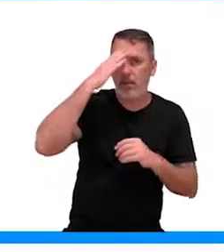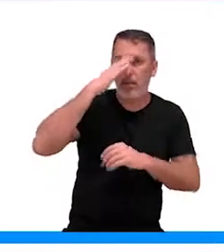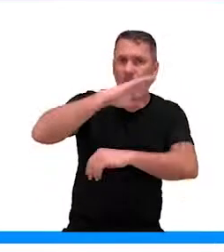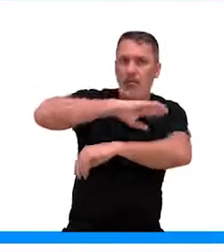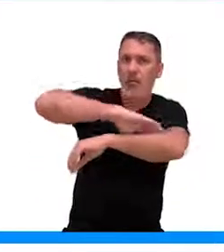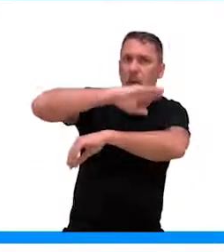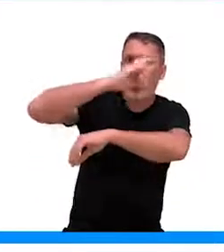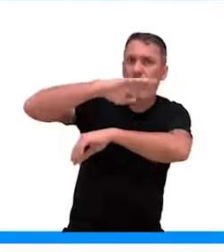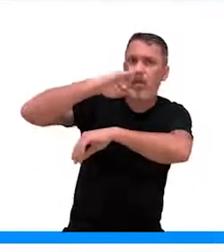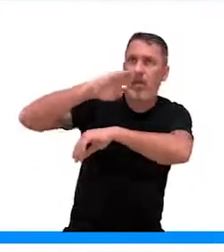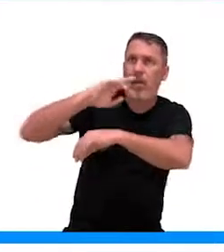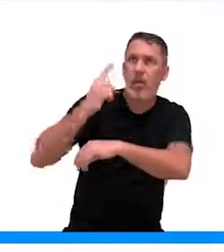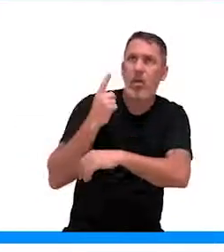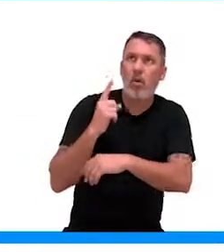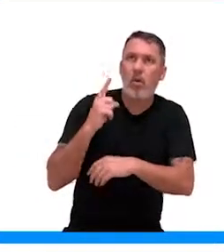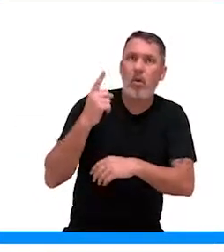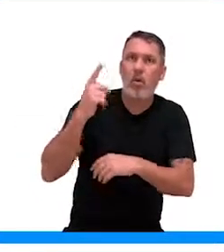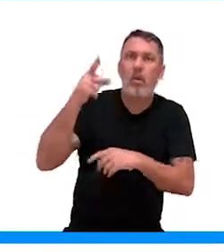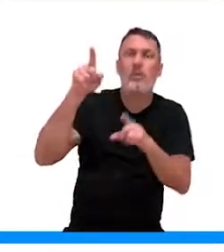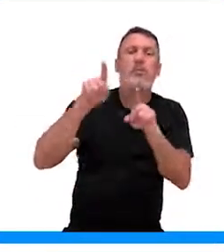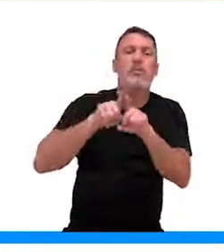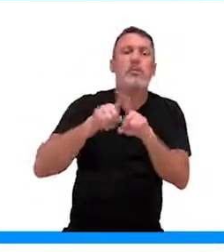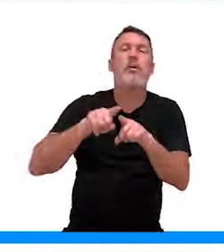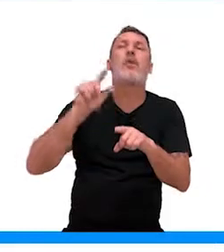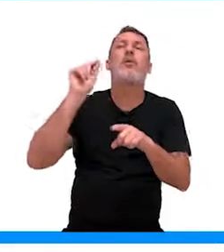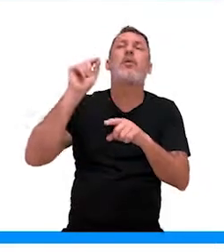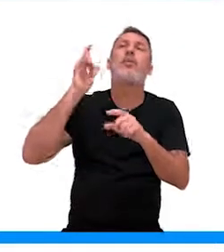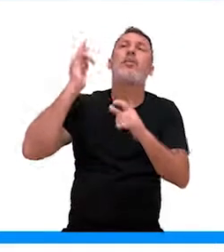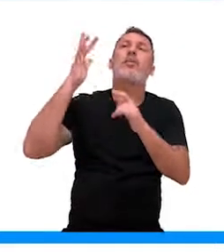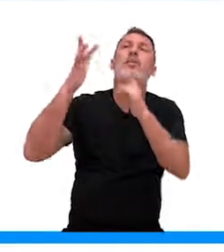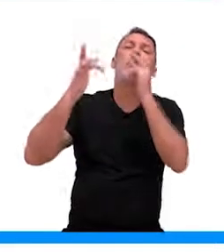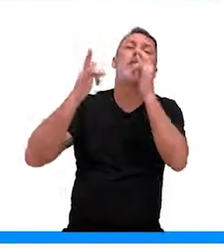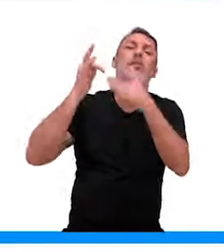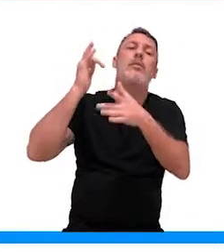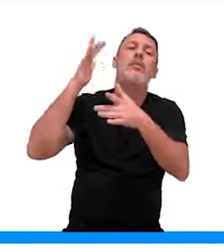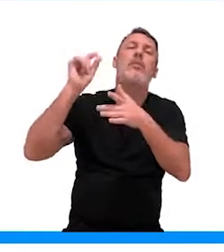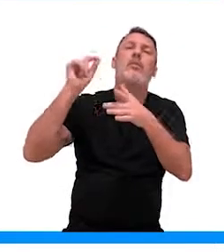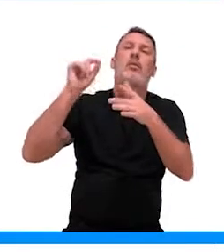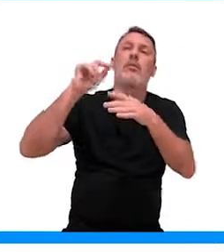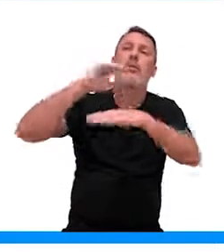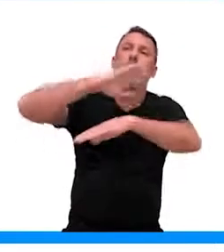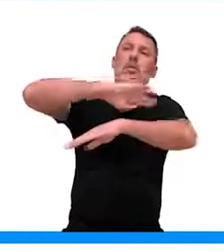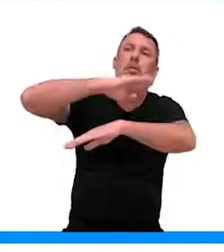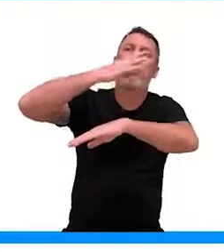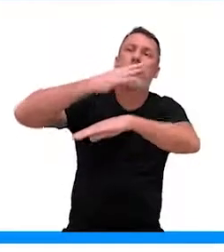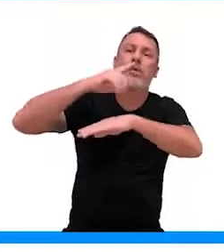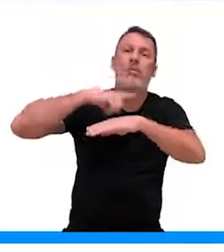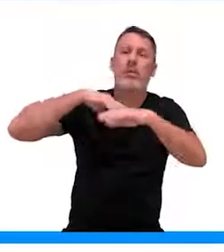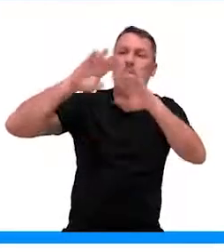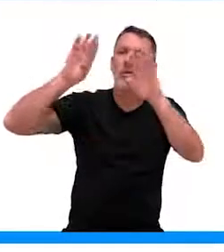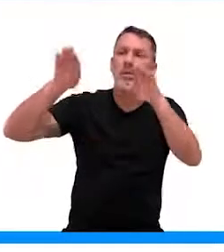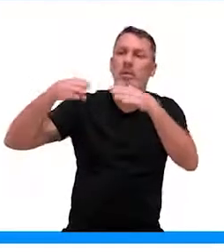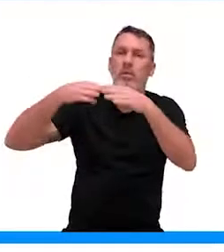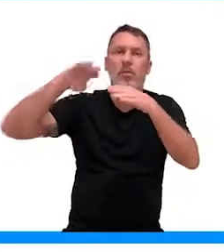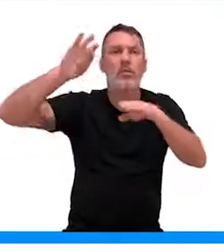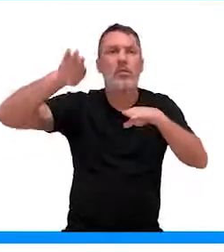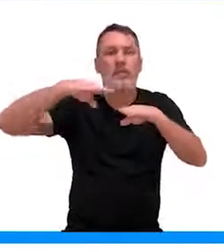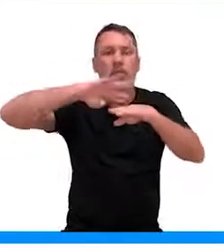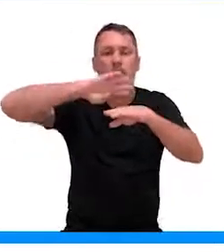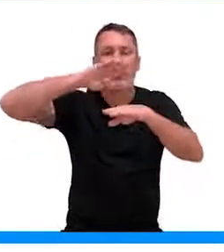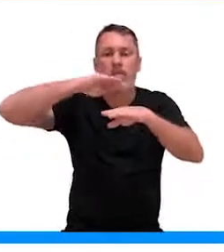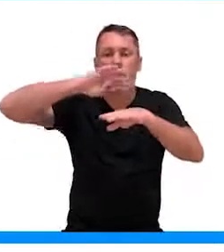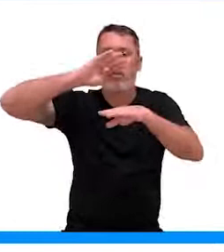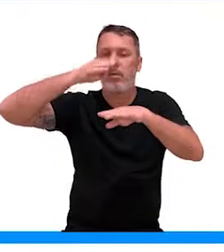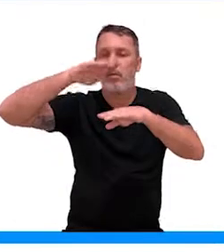o acúmulo, tá? O acúmulo dessa precipitação nessas áreas pode gerar ali